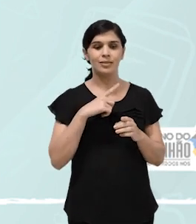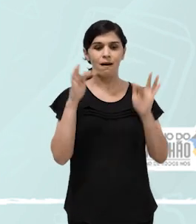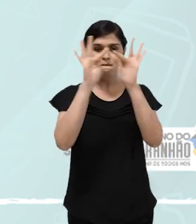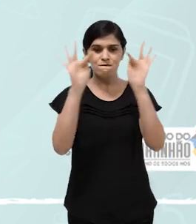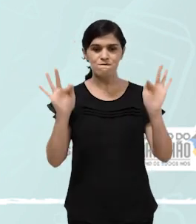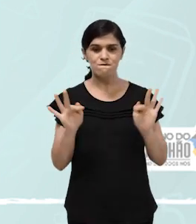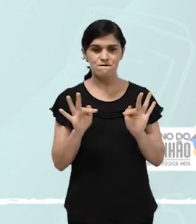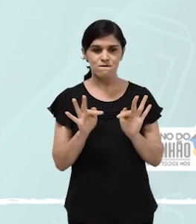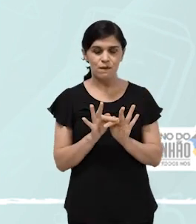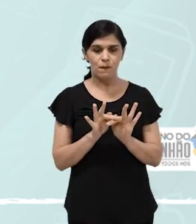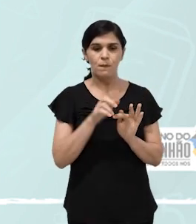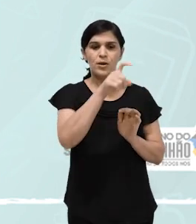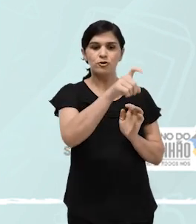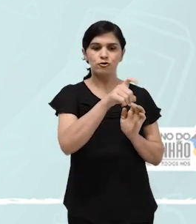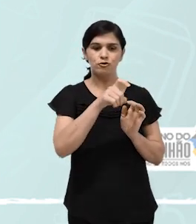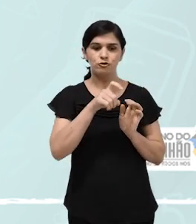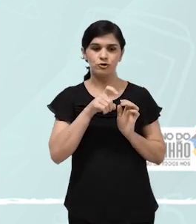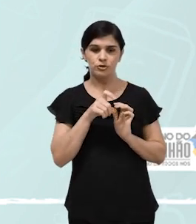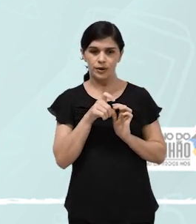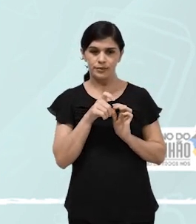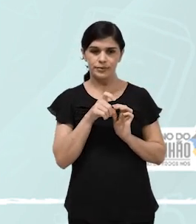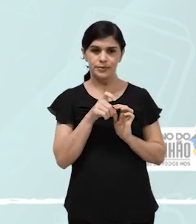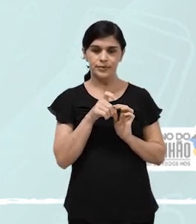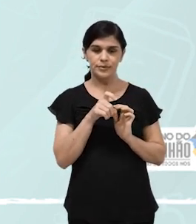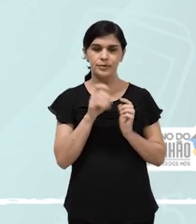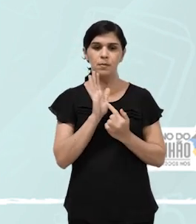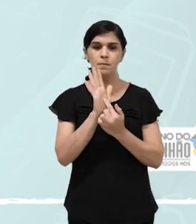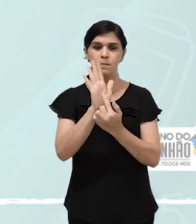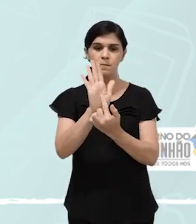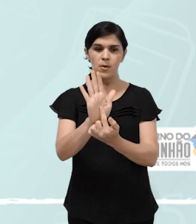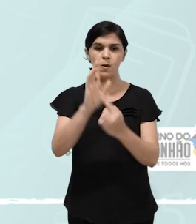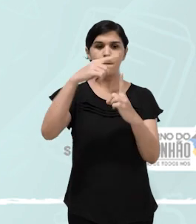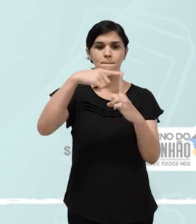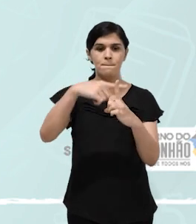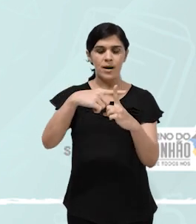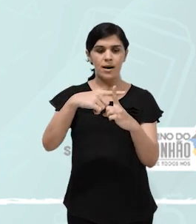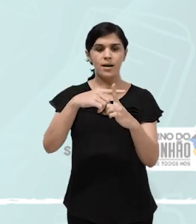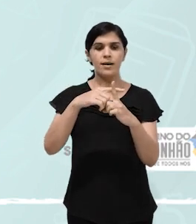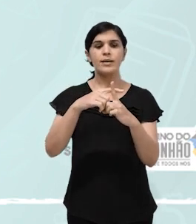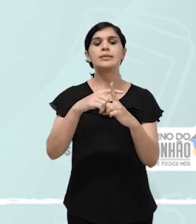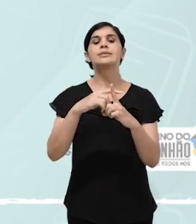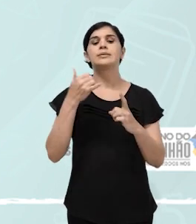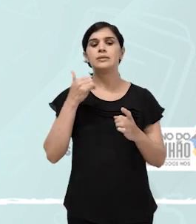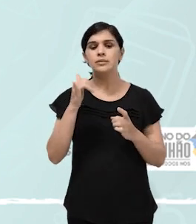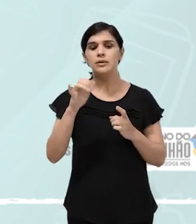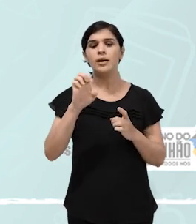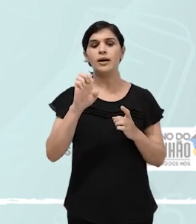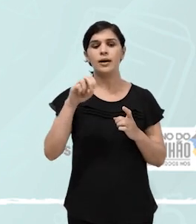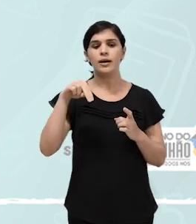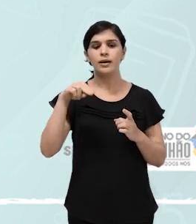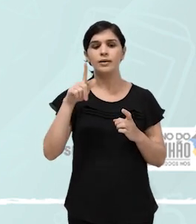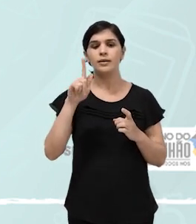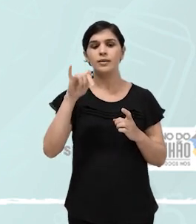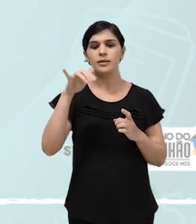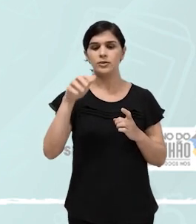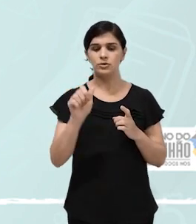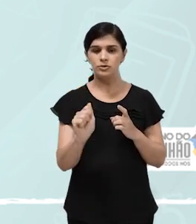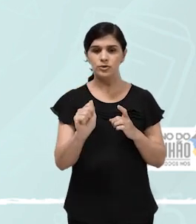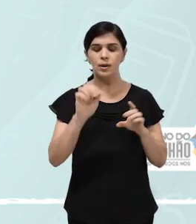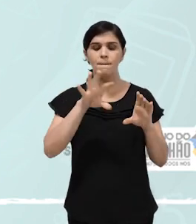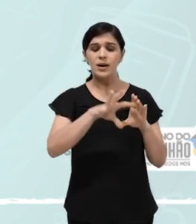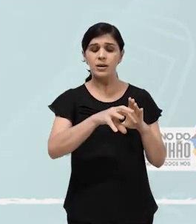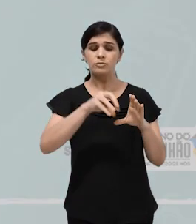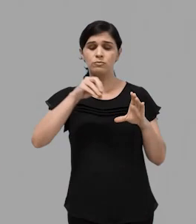certo? Onde nós estamos aqui mostrando a energia. Para que essa energia? Para retirar